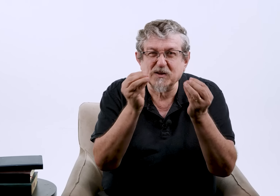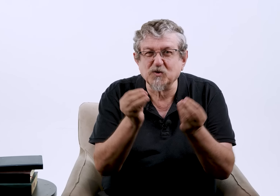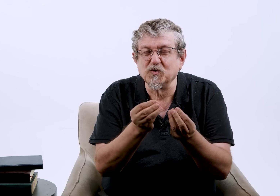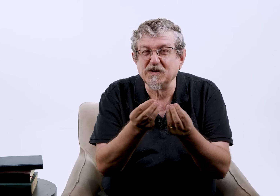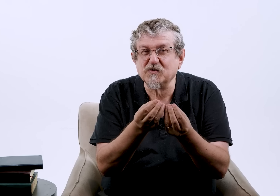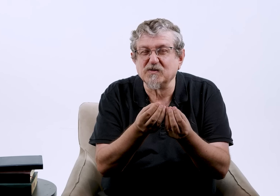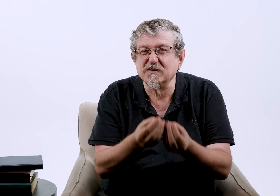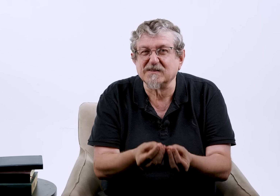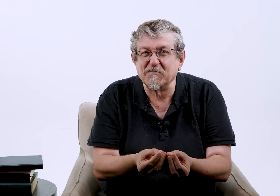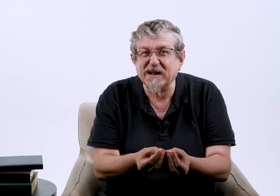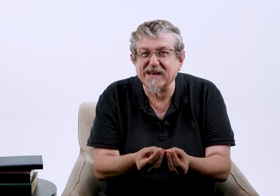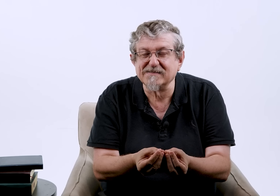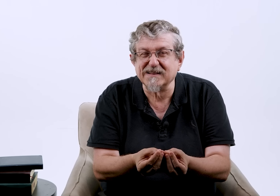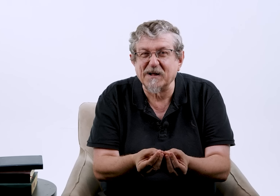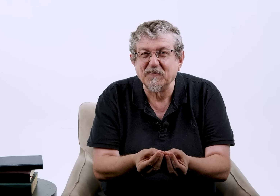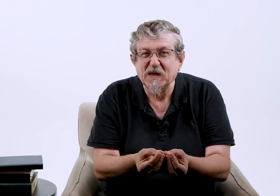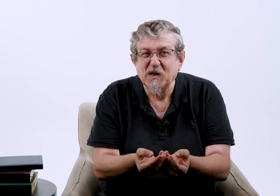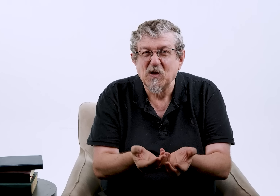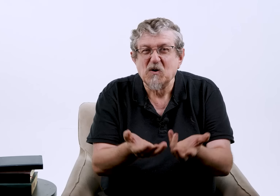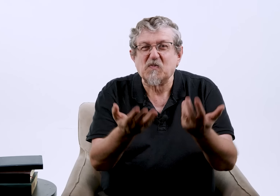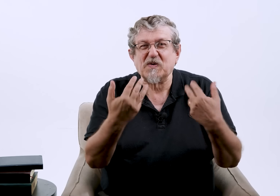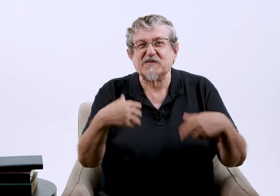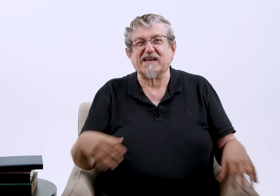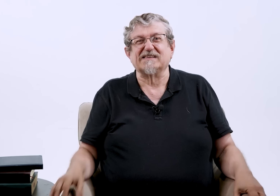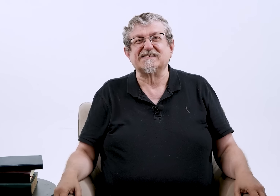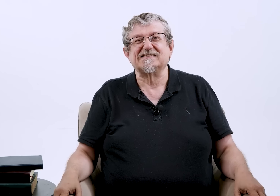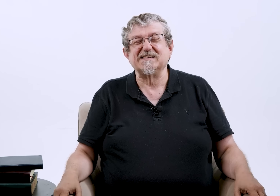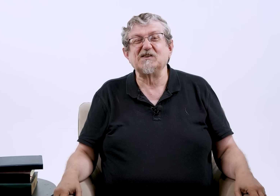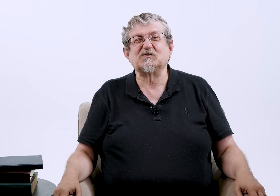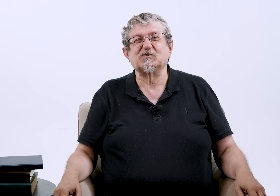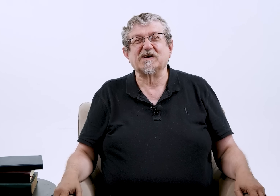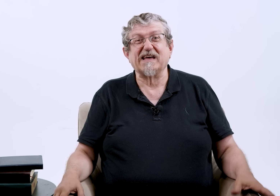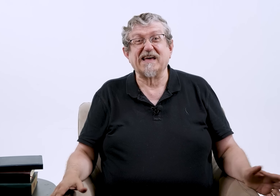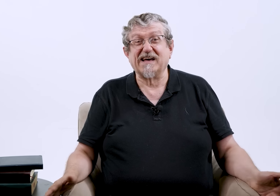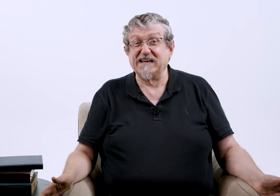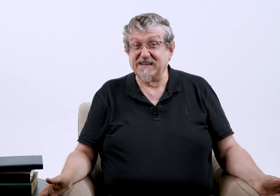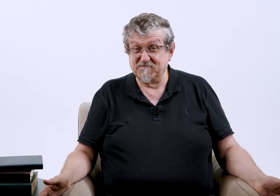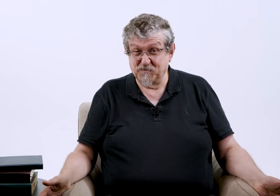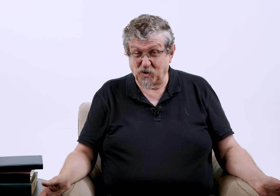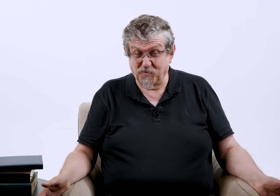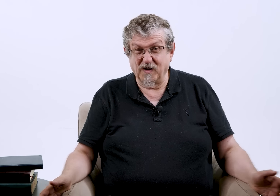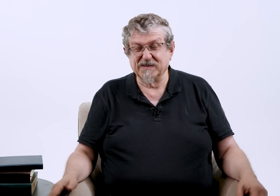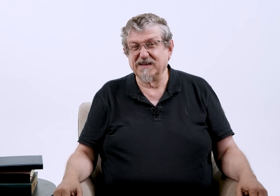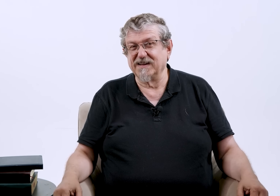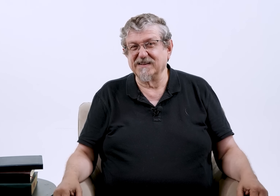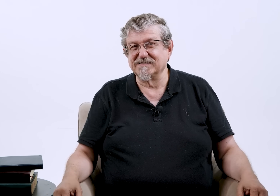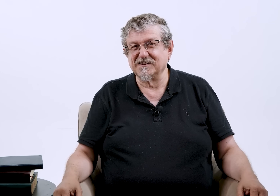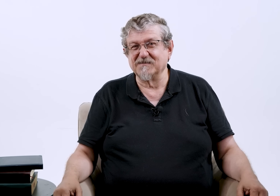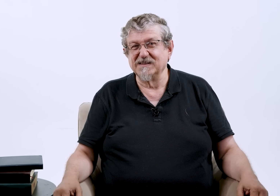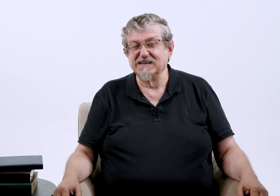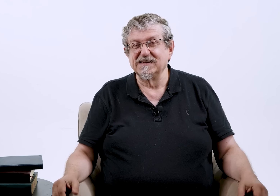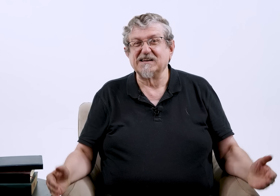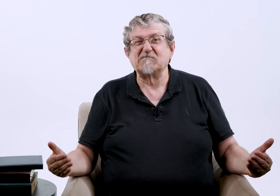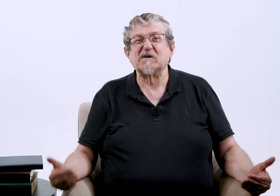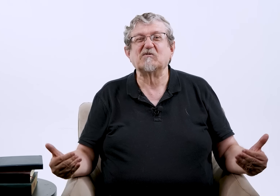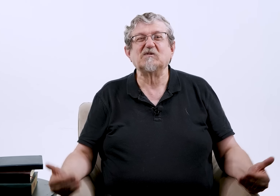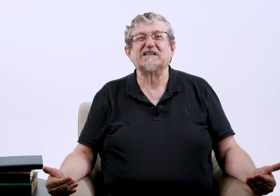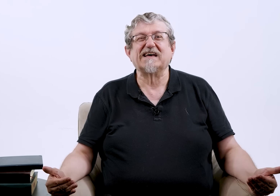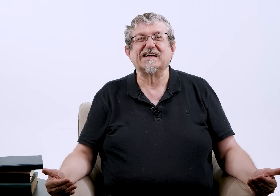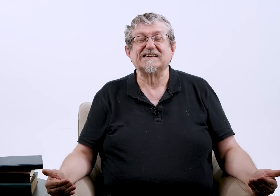como é que tudo isso se estabelece lá. Pois é, se isso é a proposta da redenção,